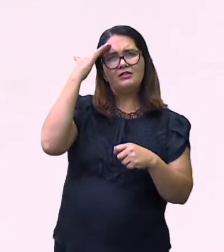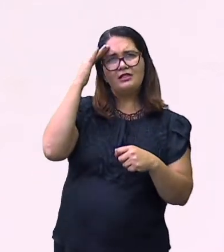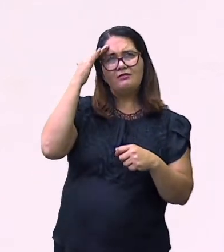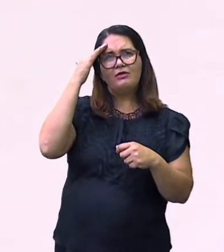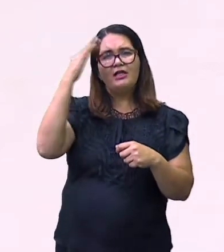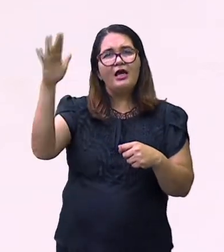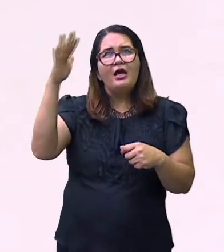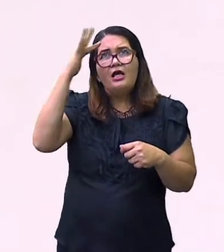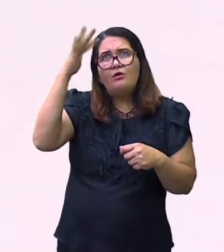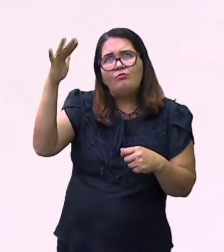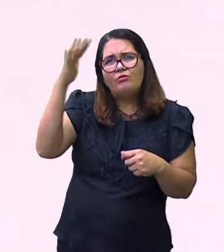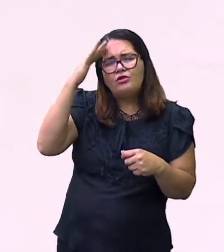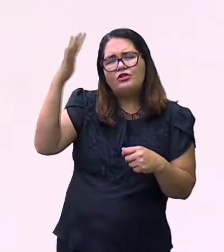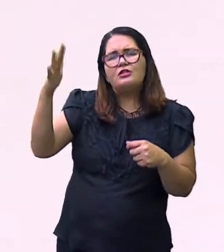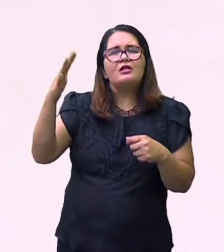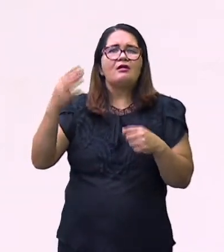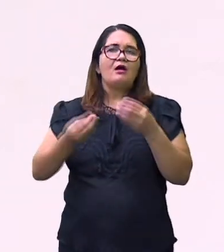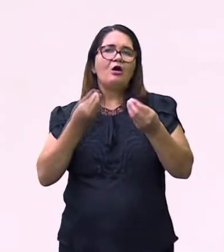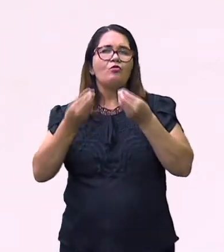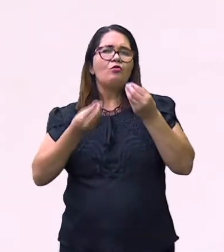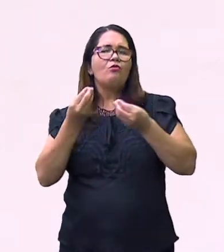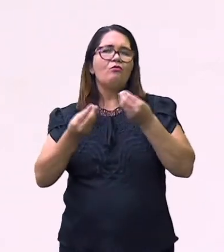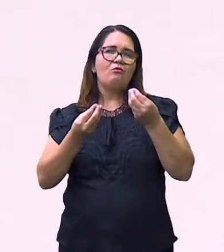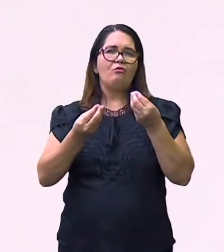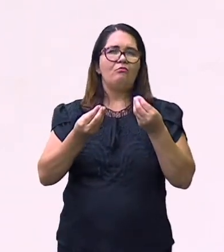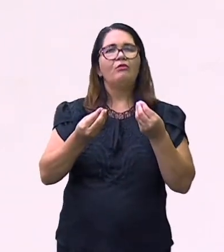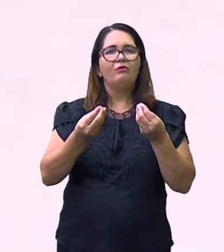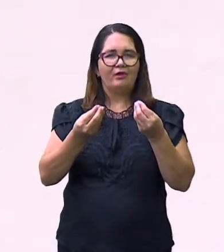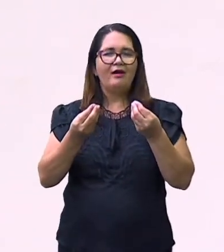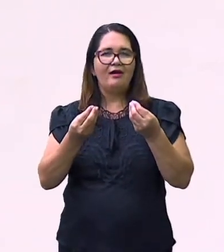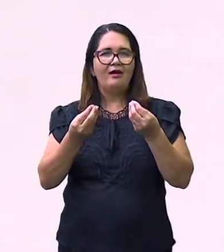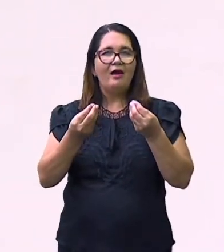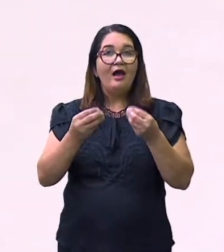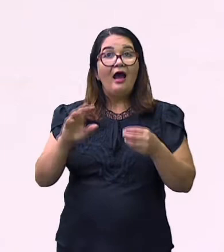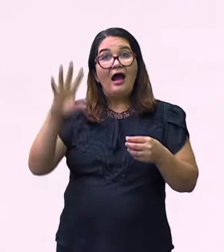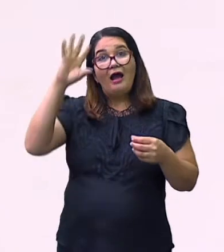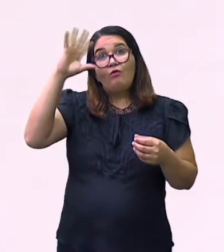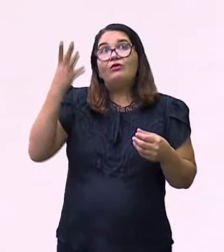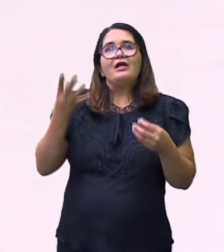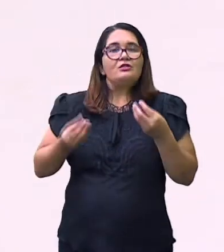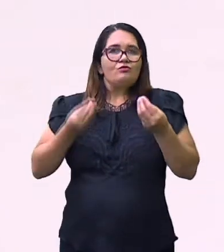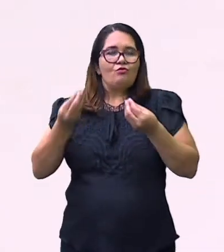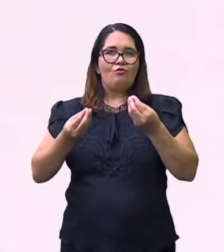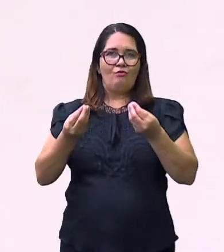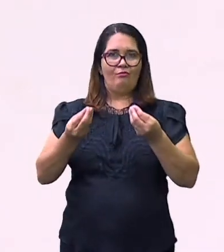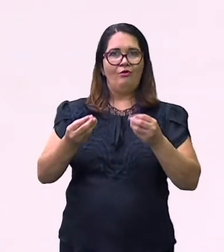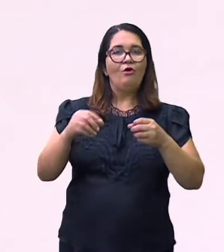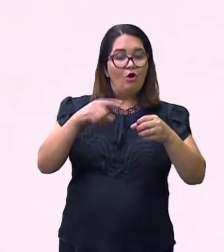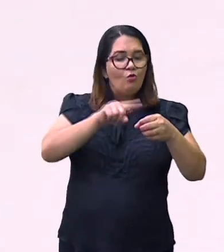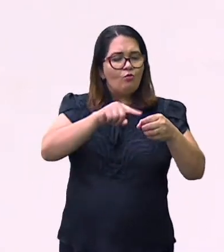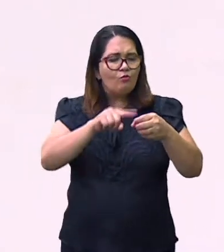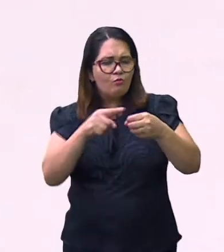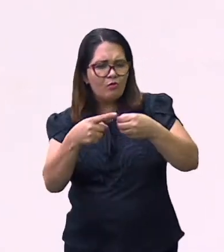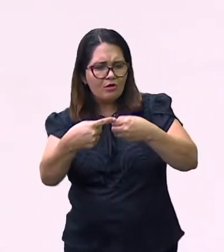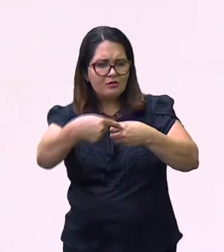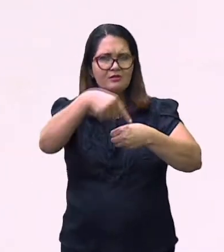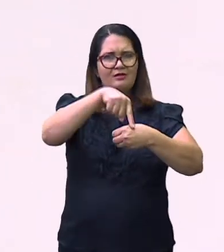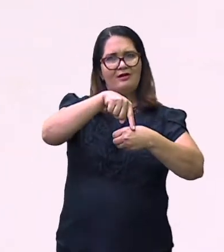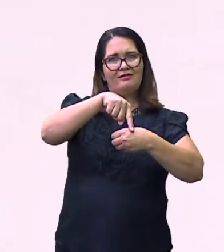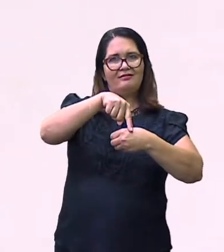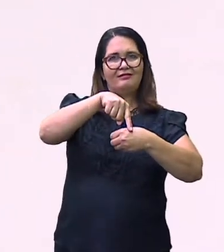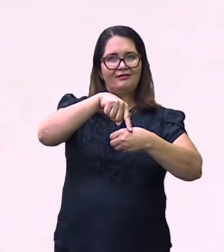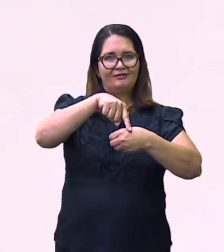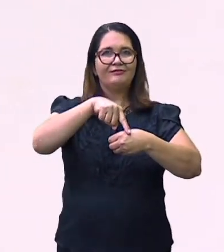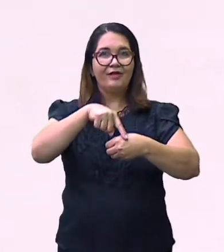ela acontece, não é mesmo? Então, olha só, nós já falamos da parede celular